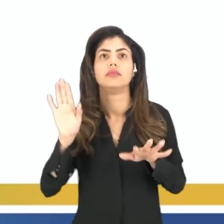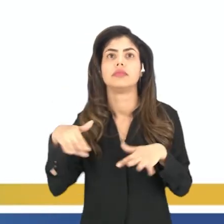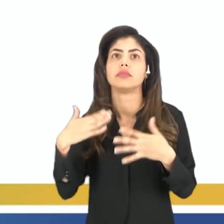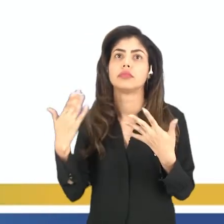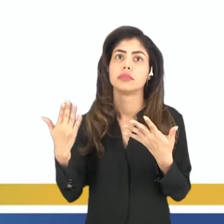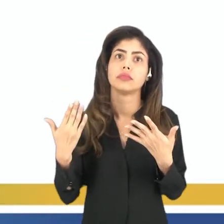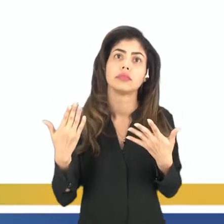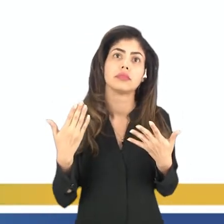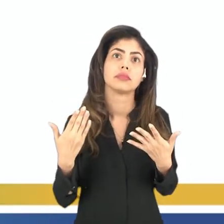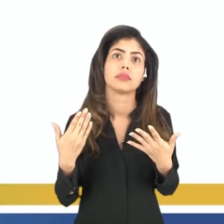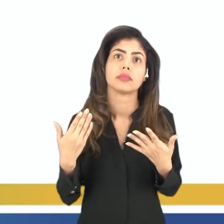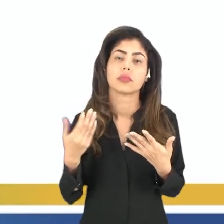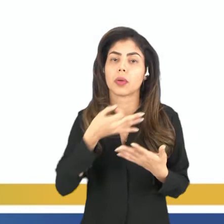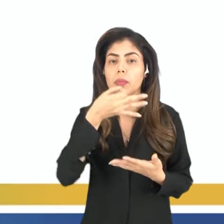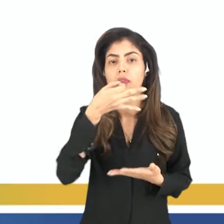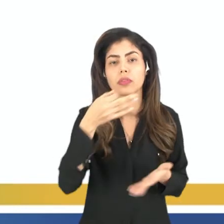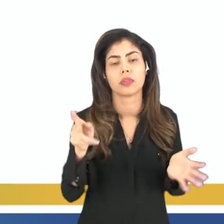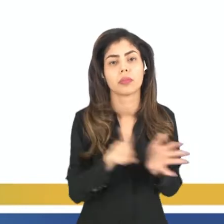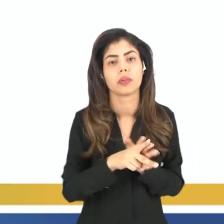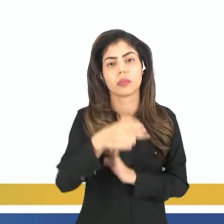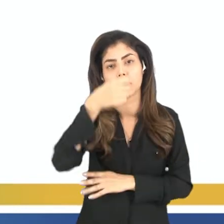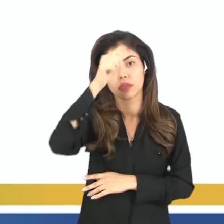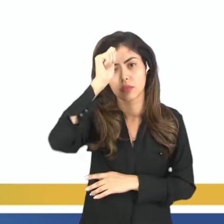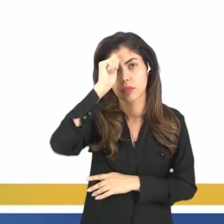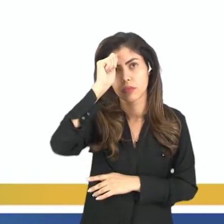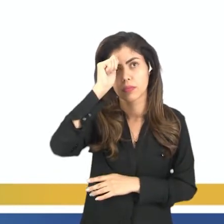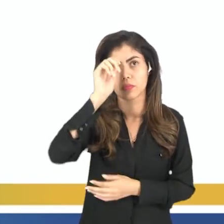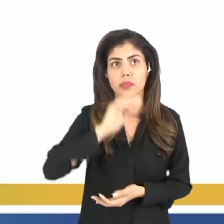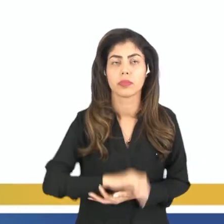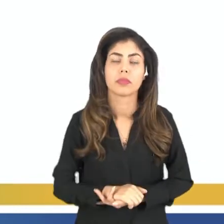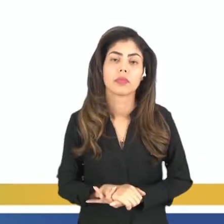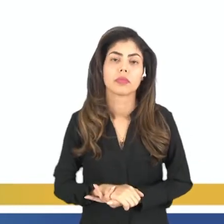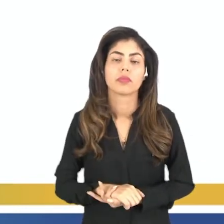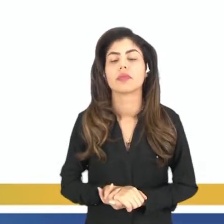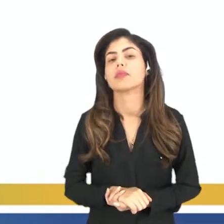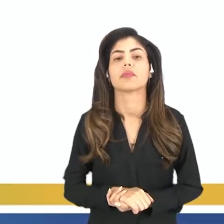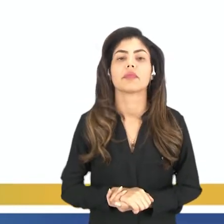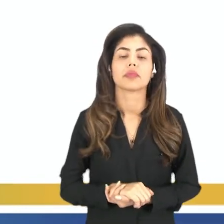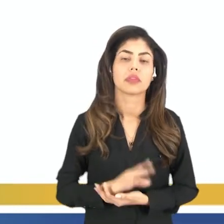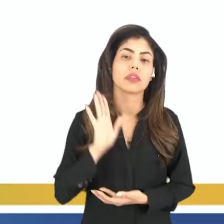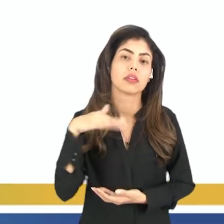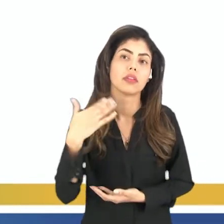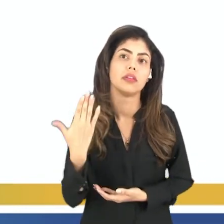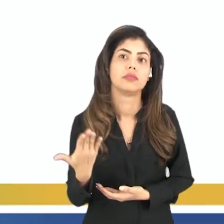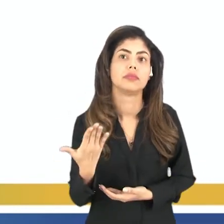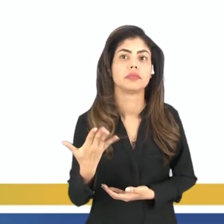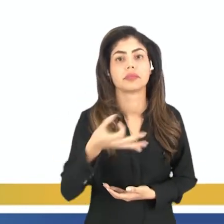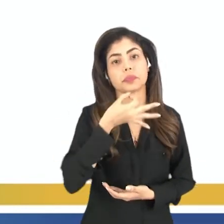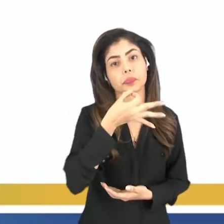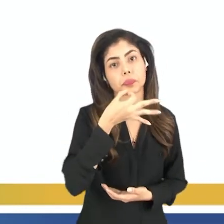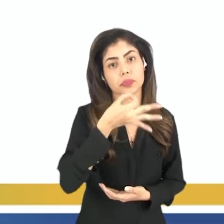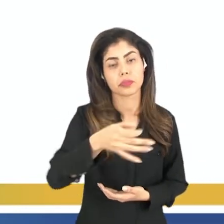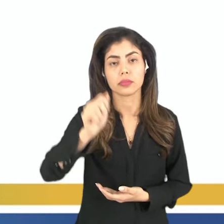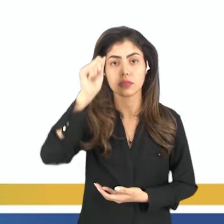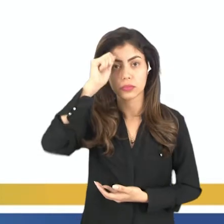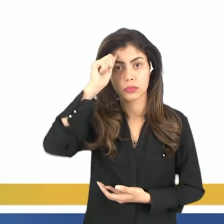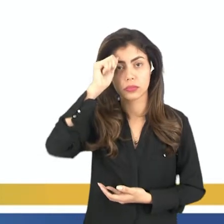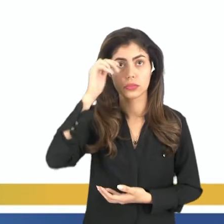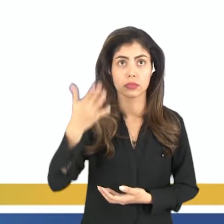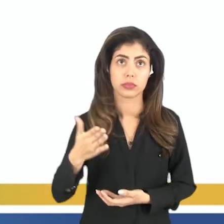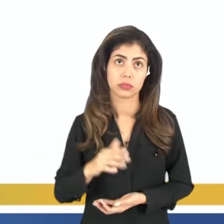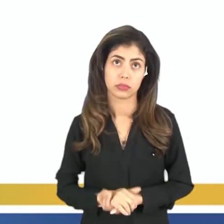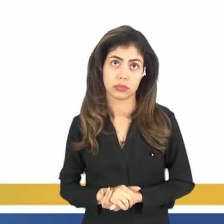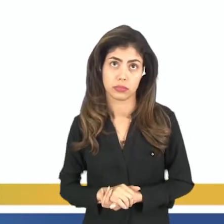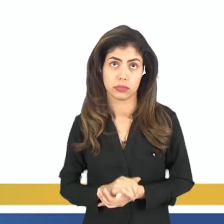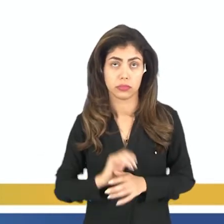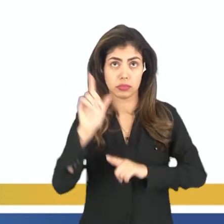a posição do autor, certo? O que a gente chama de teses, né? Teses. Qual é a tese levantada aí pelo autor? Seria,